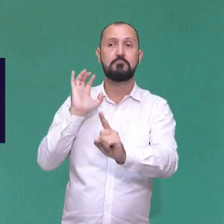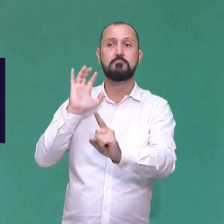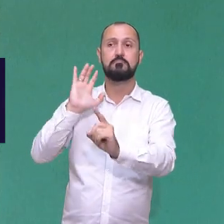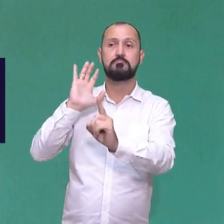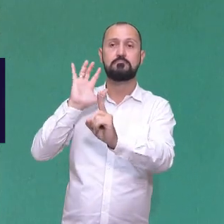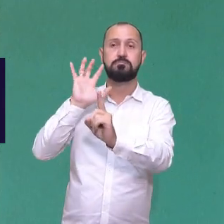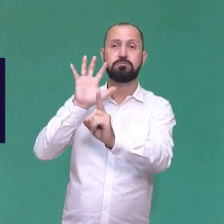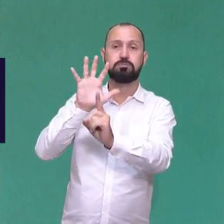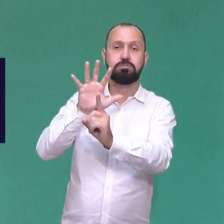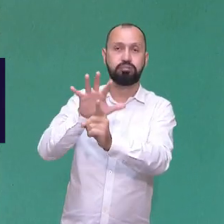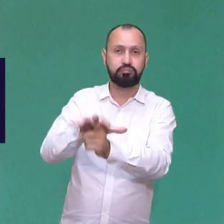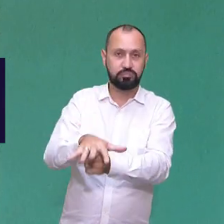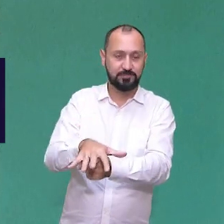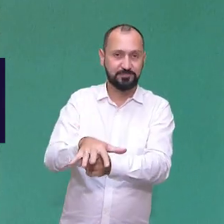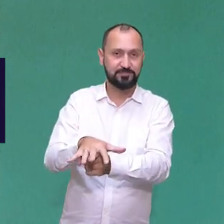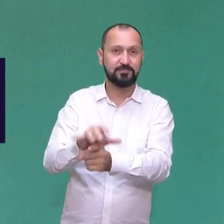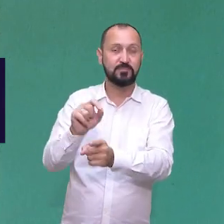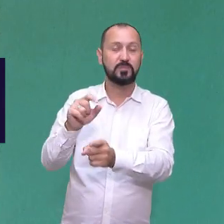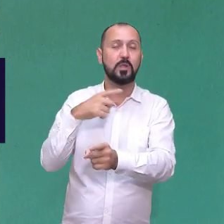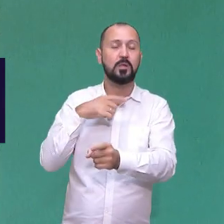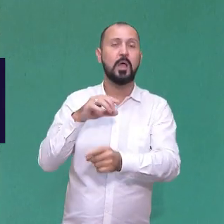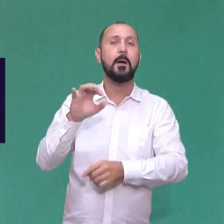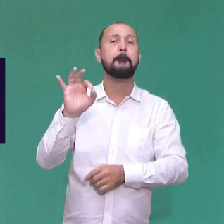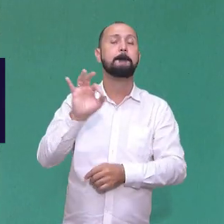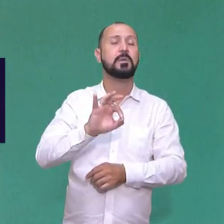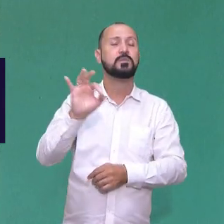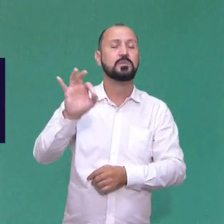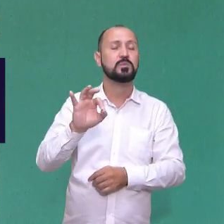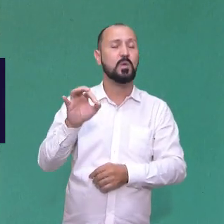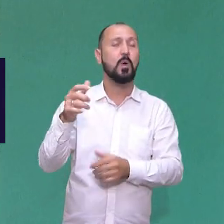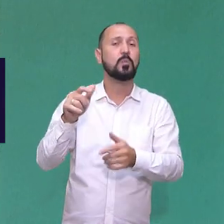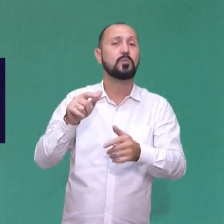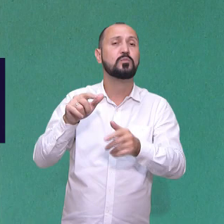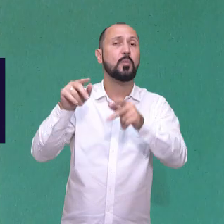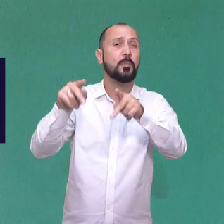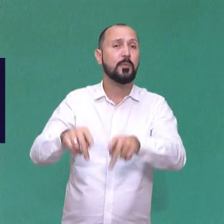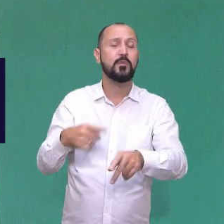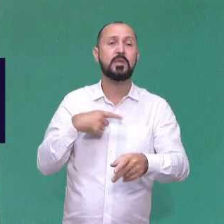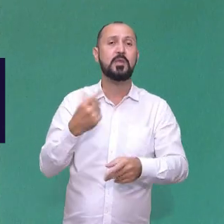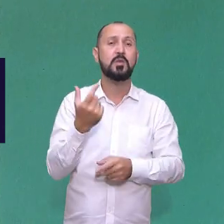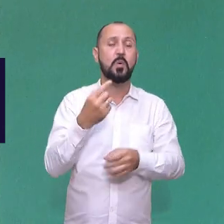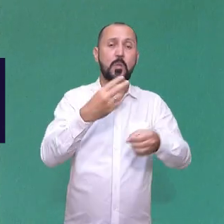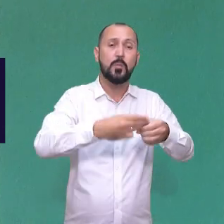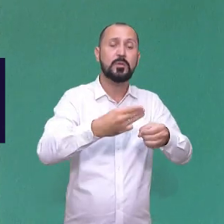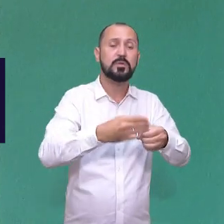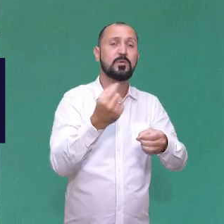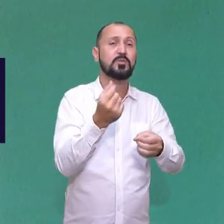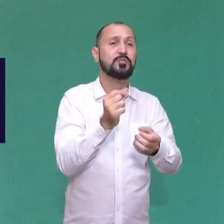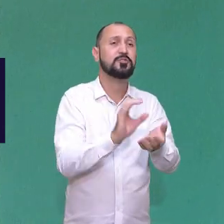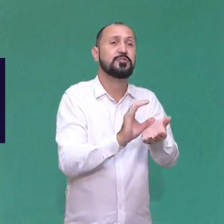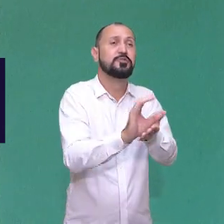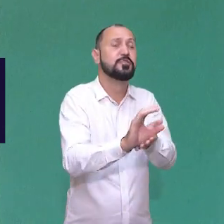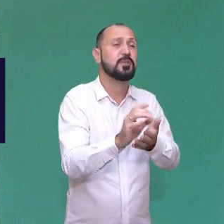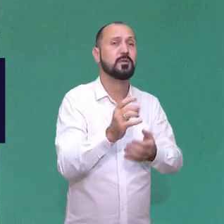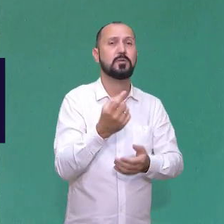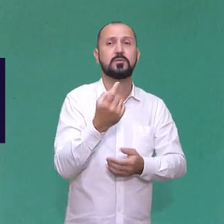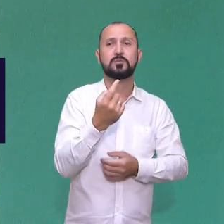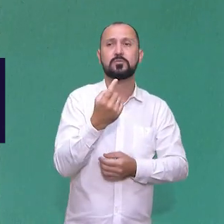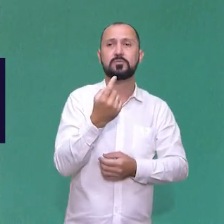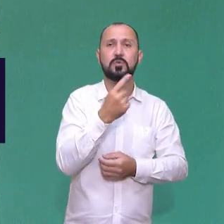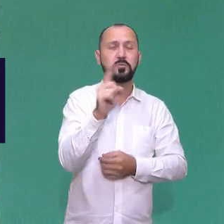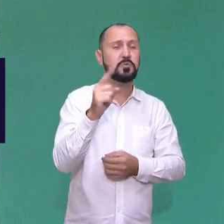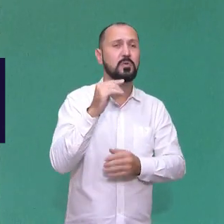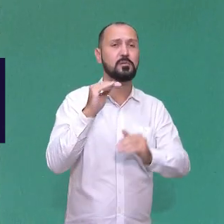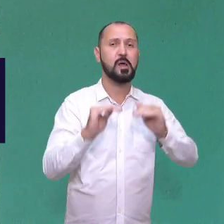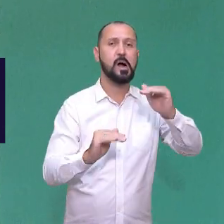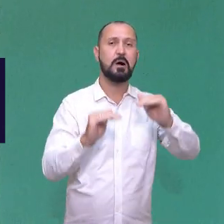problema, e às vezes um município é atingido, né, com um percentual grande da sua população com esse problema, e ele está gastando